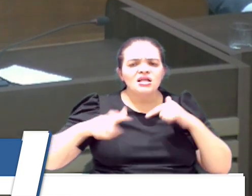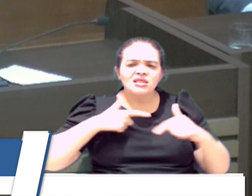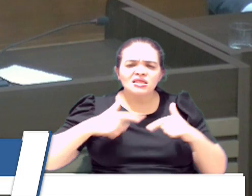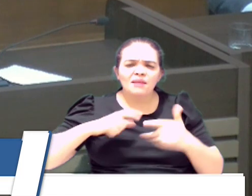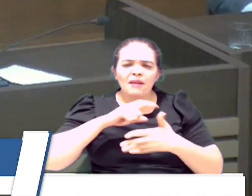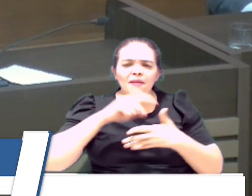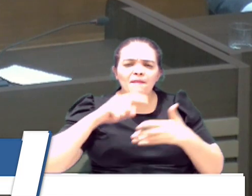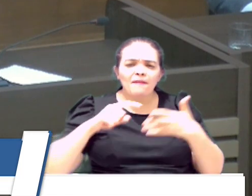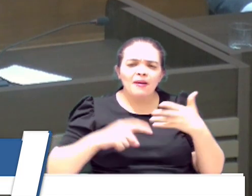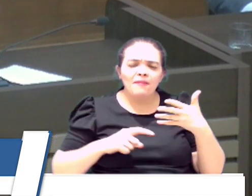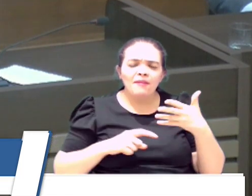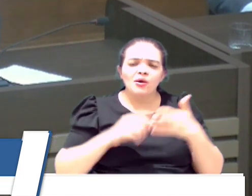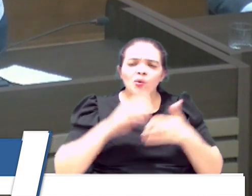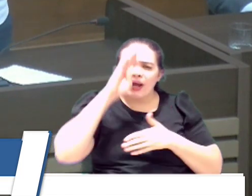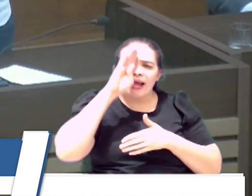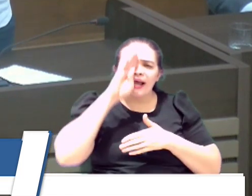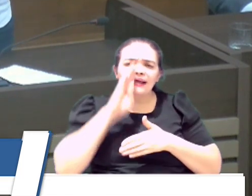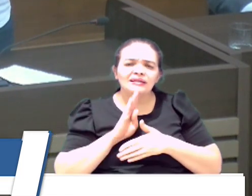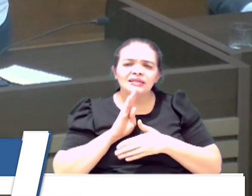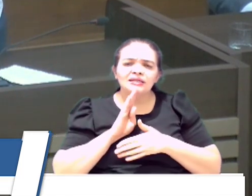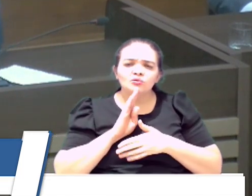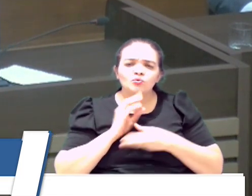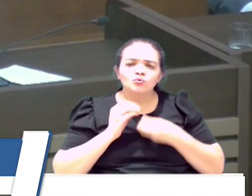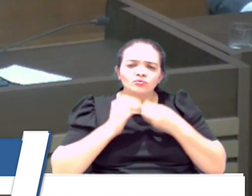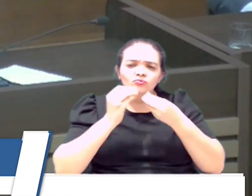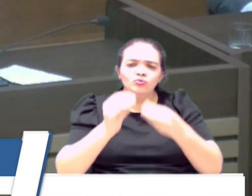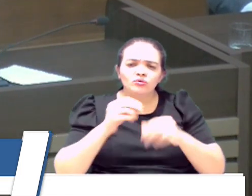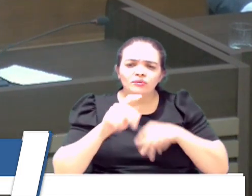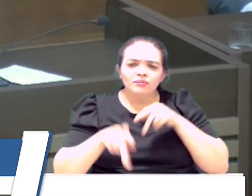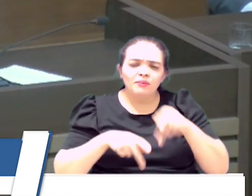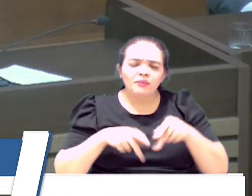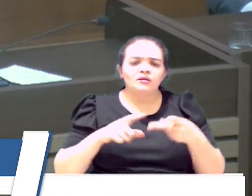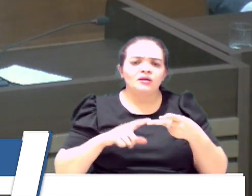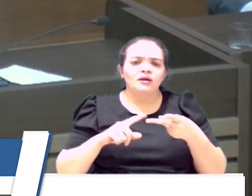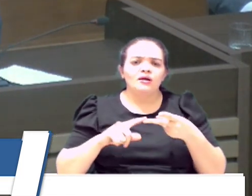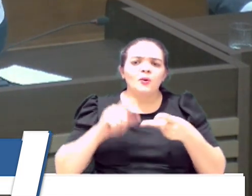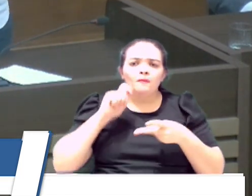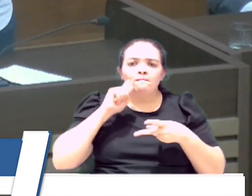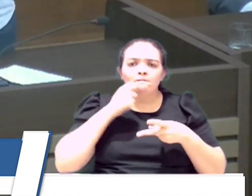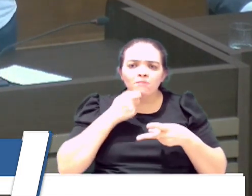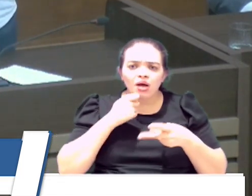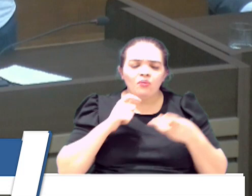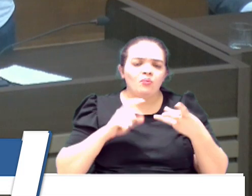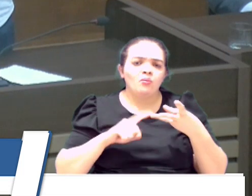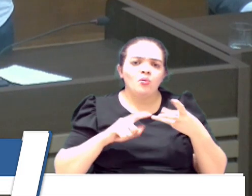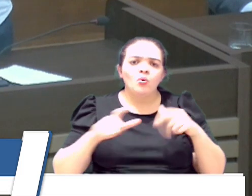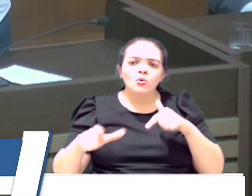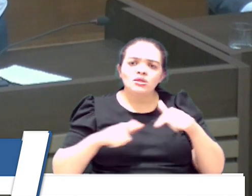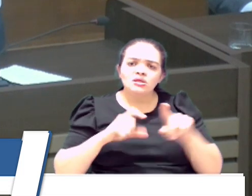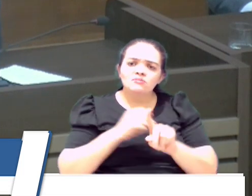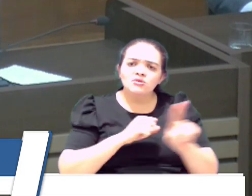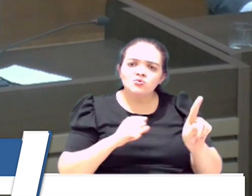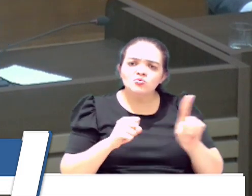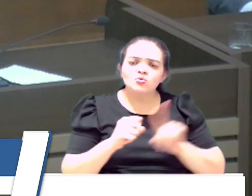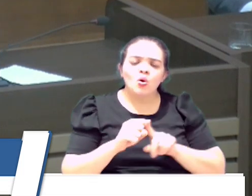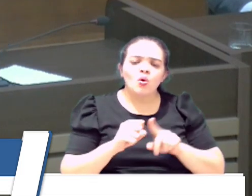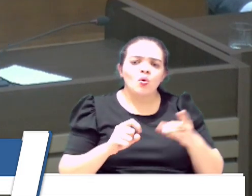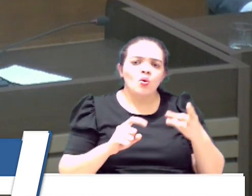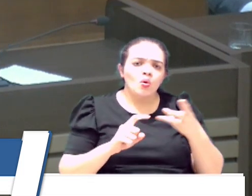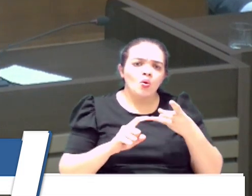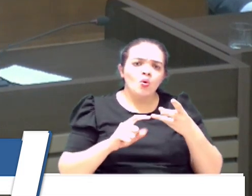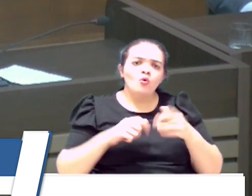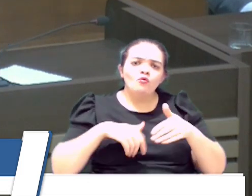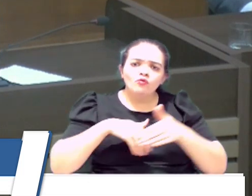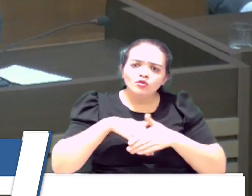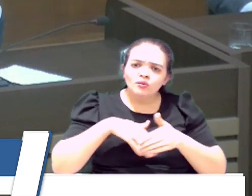as gratuidades. Além das gratuidades, tem o pão. Além do pão, tem o trabalho social, tem o trabalho do